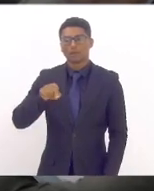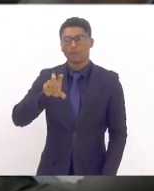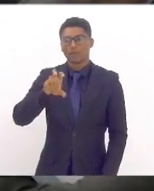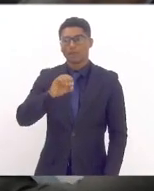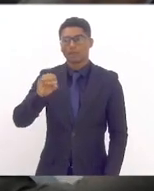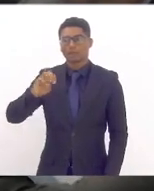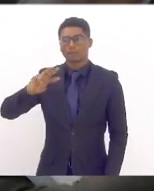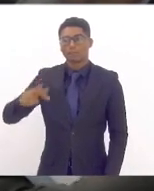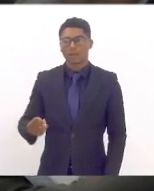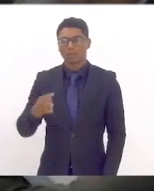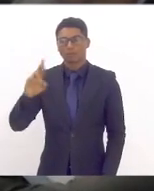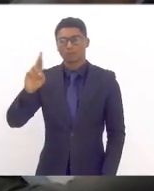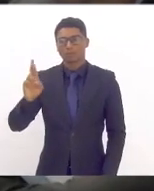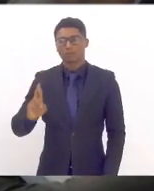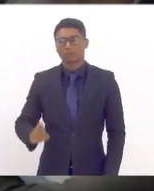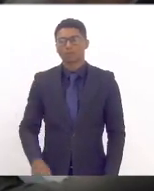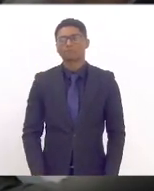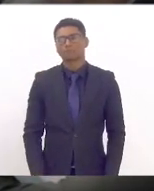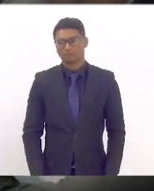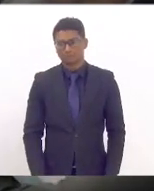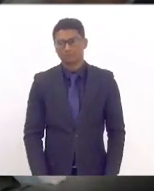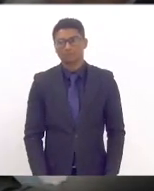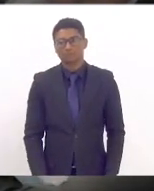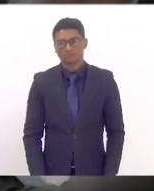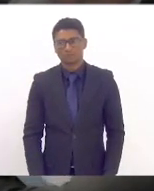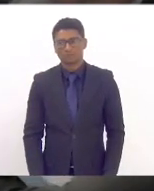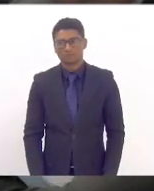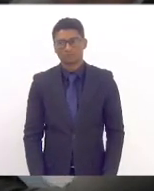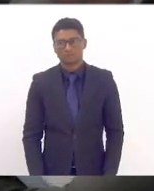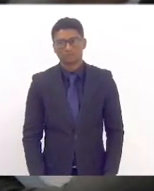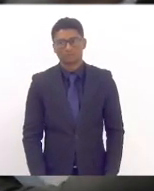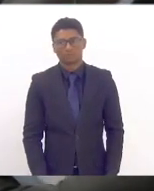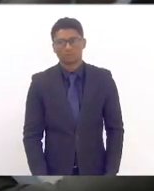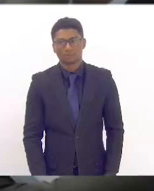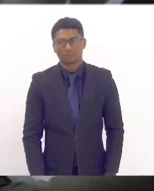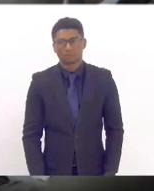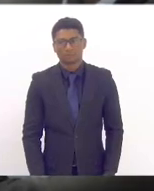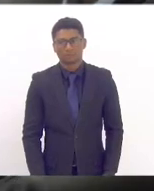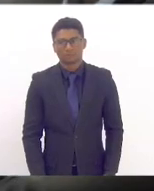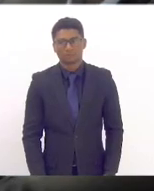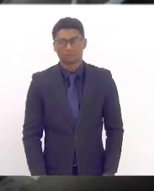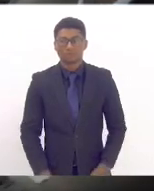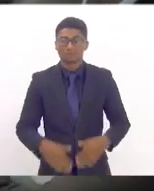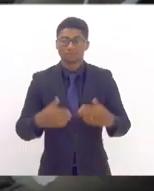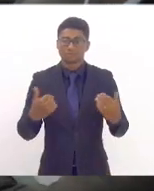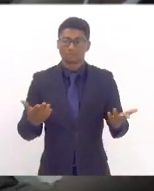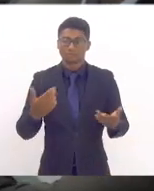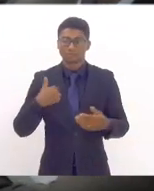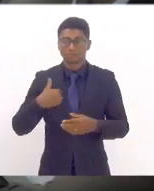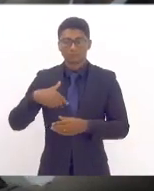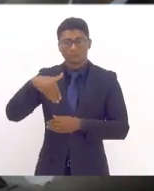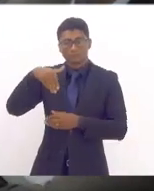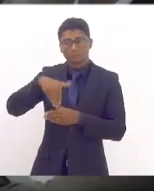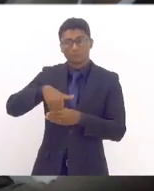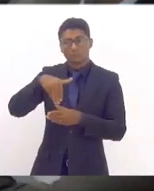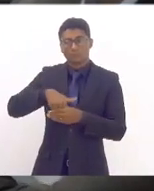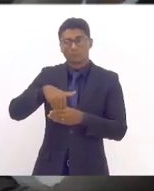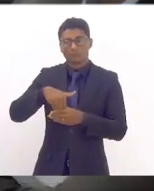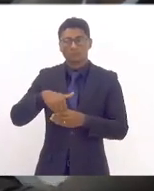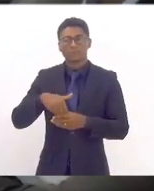reais um bilhão e 500 mil reais eu quando votei aqui